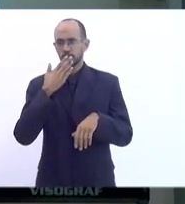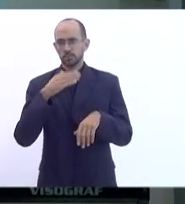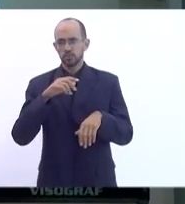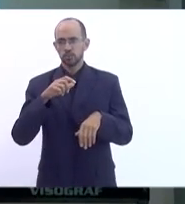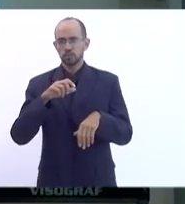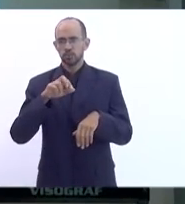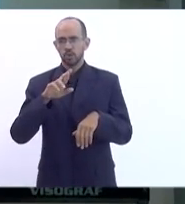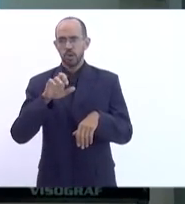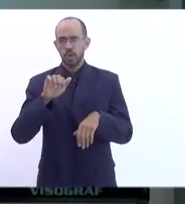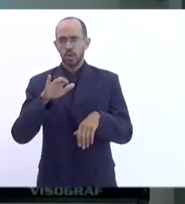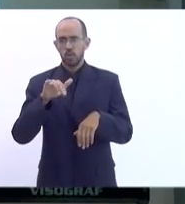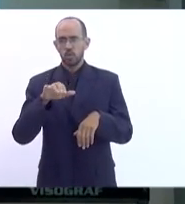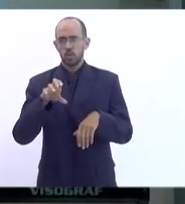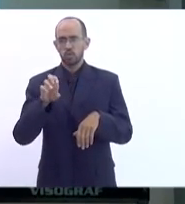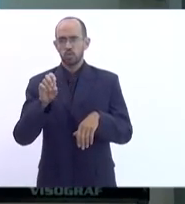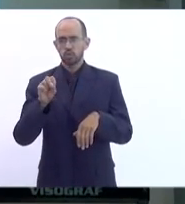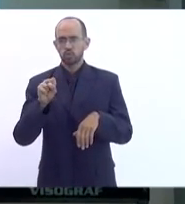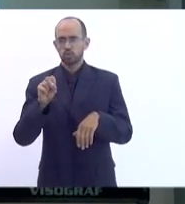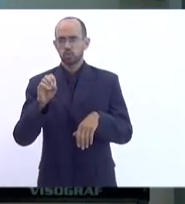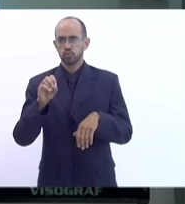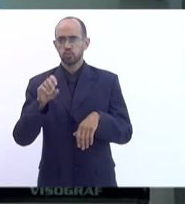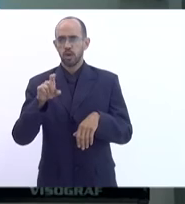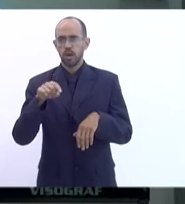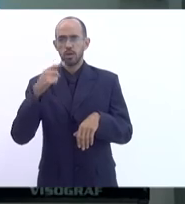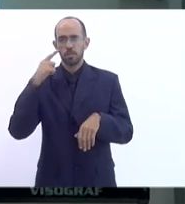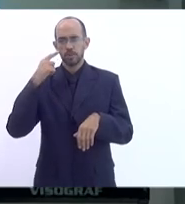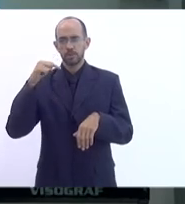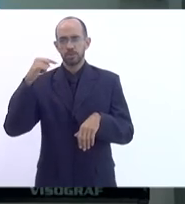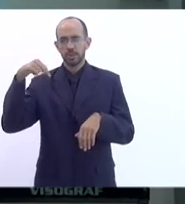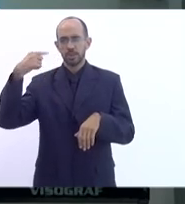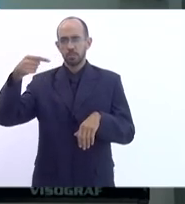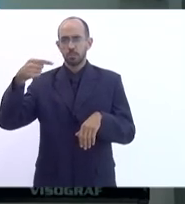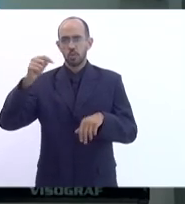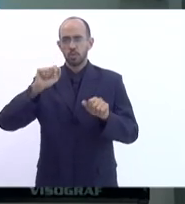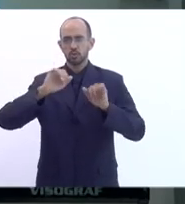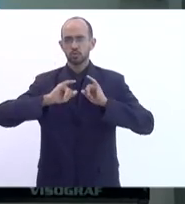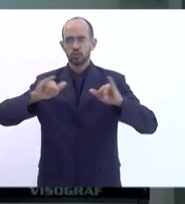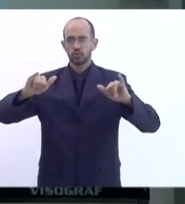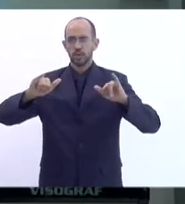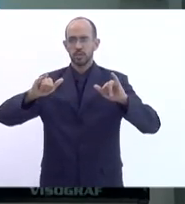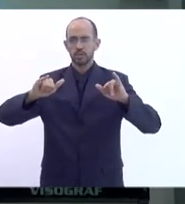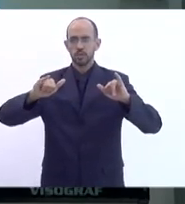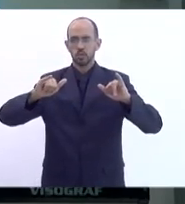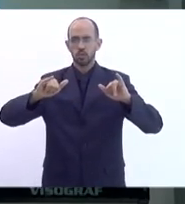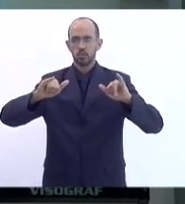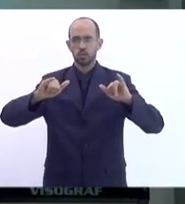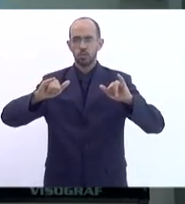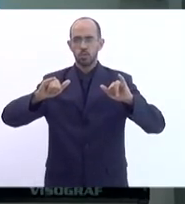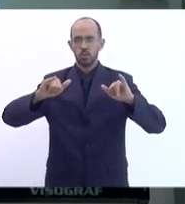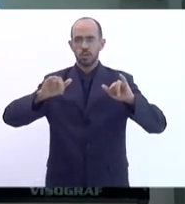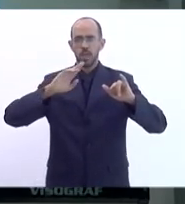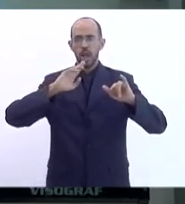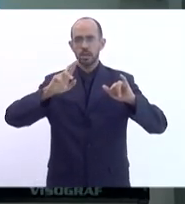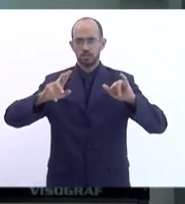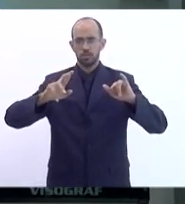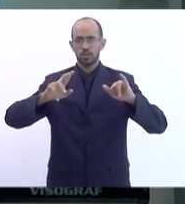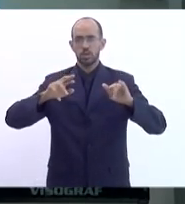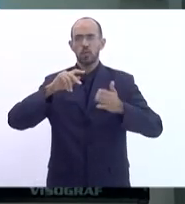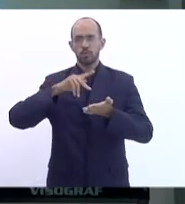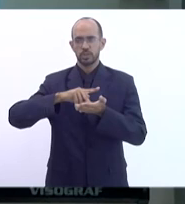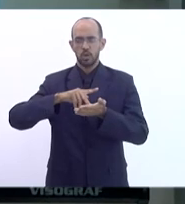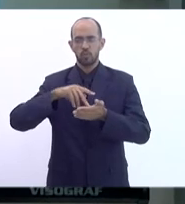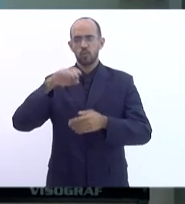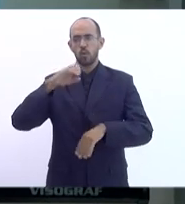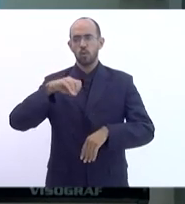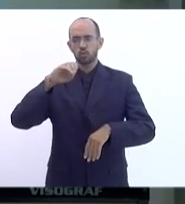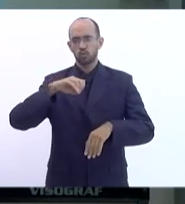no 17.2 que seria uma semana após o gabarito bom né a divulgação do gabarito foi